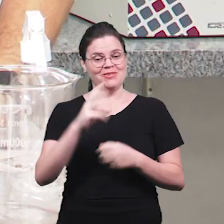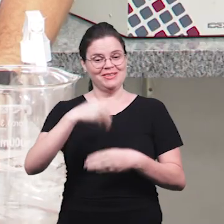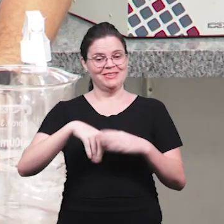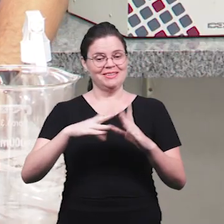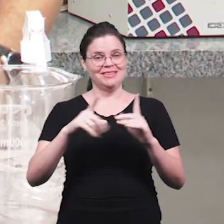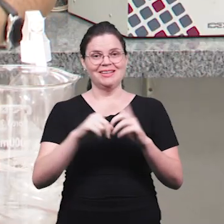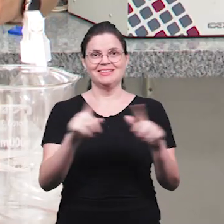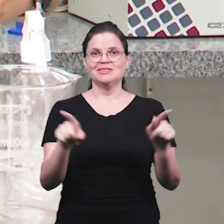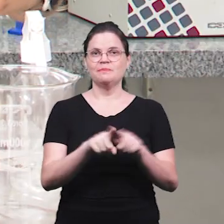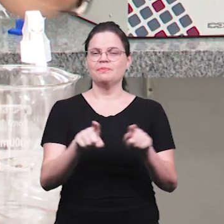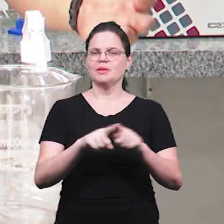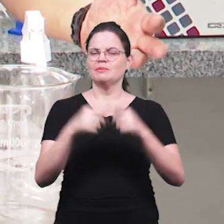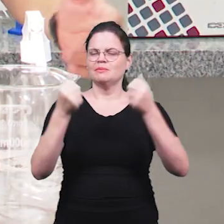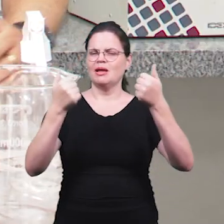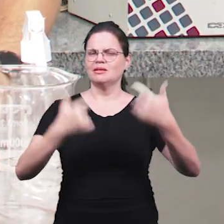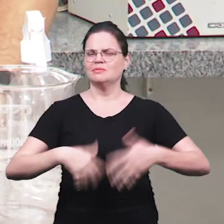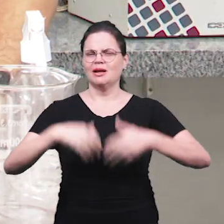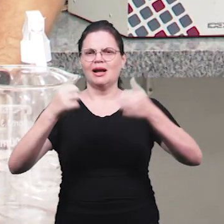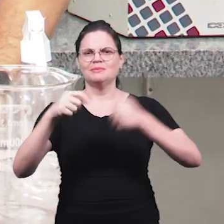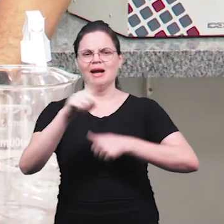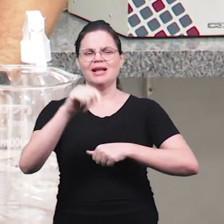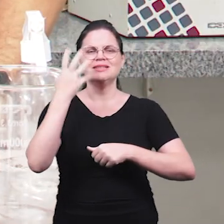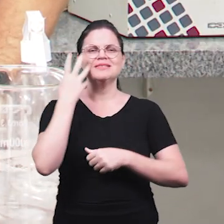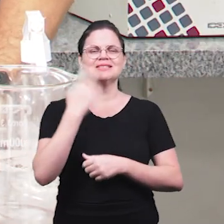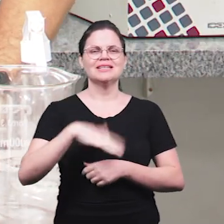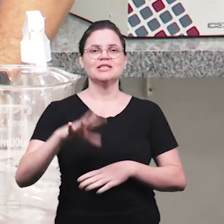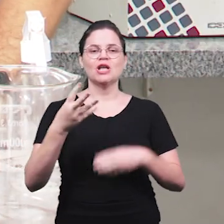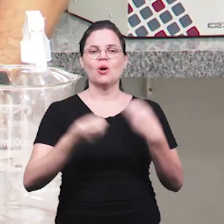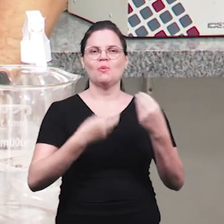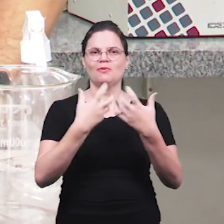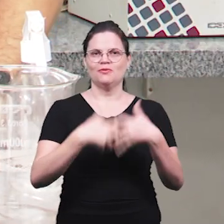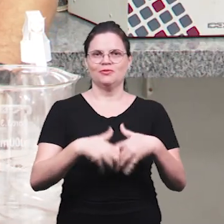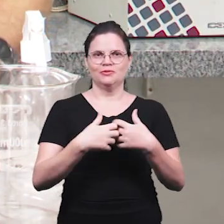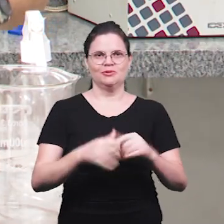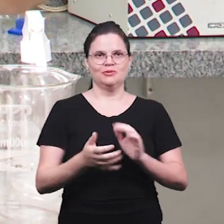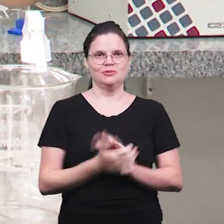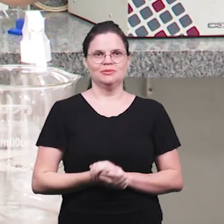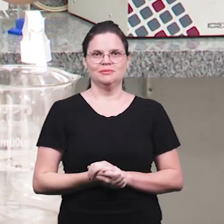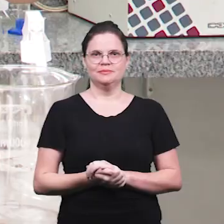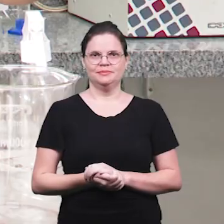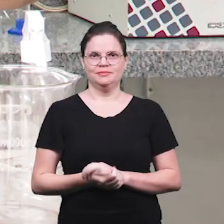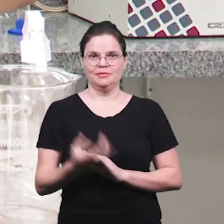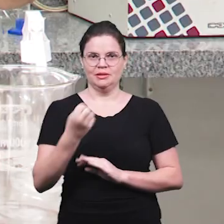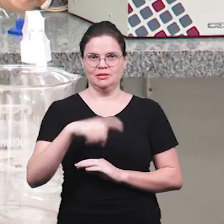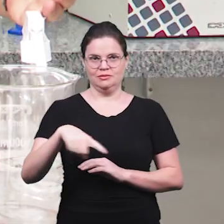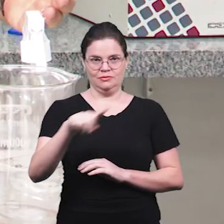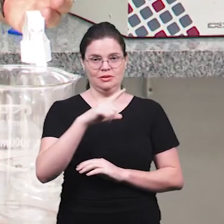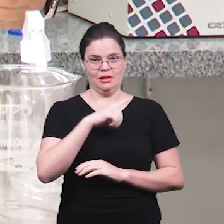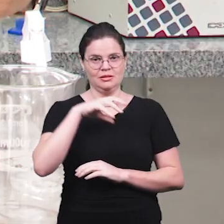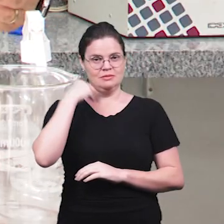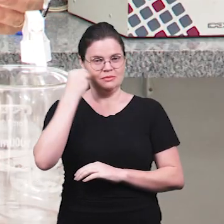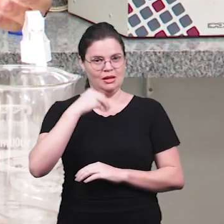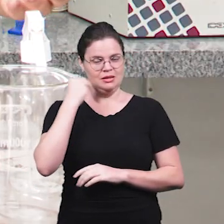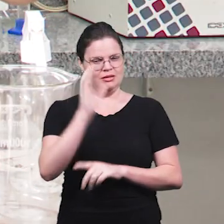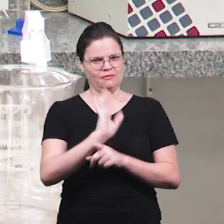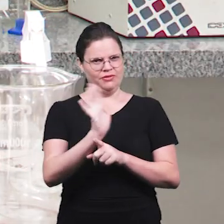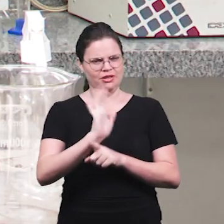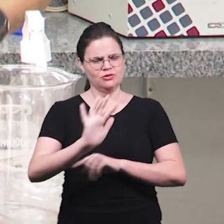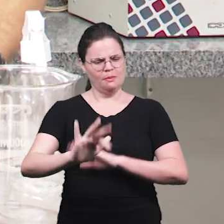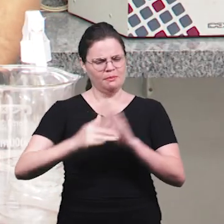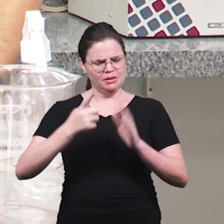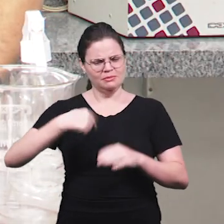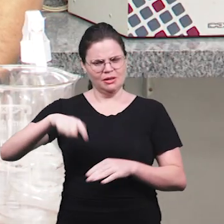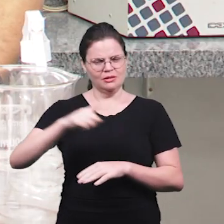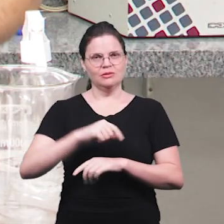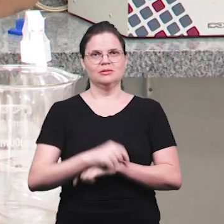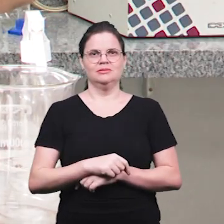nas igrejas, até para explicar às crianças como funciona, né? Eu queria que os irmãos que tiverem essas experiências, esses vídeos, mandem